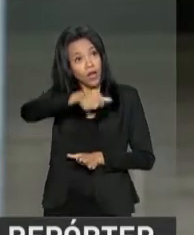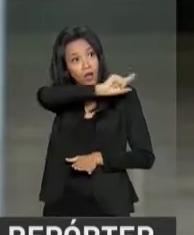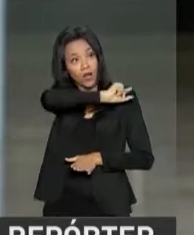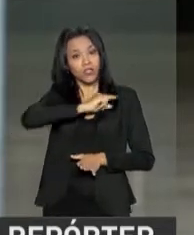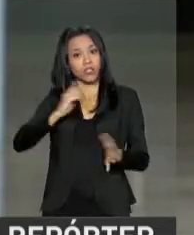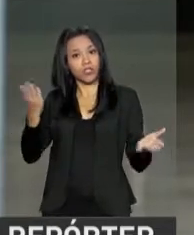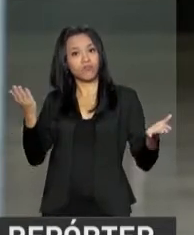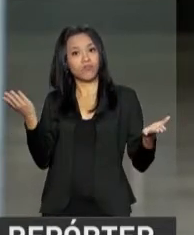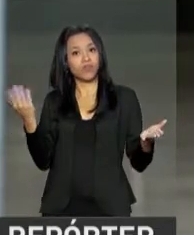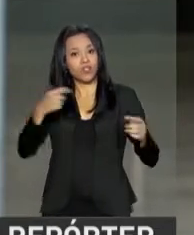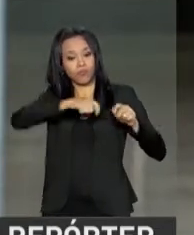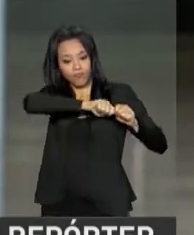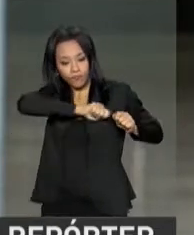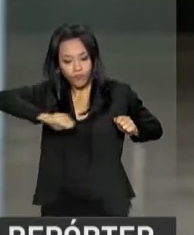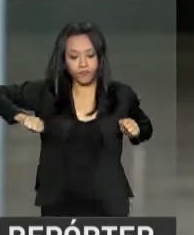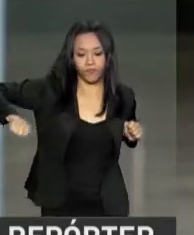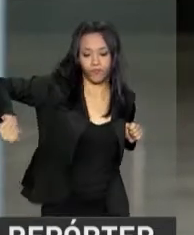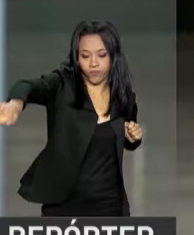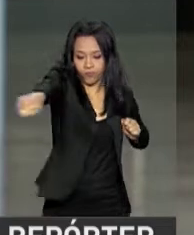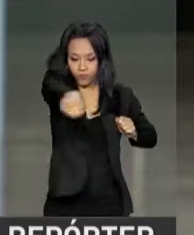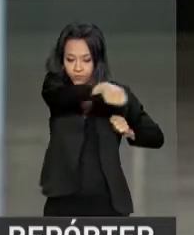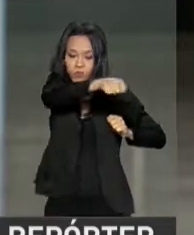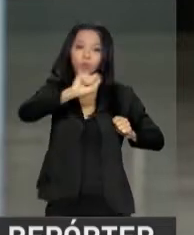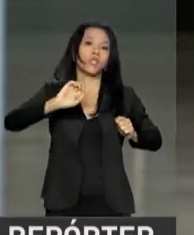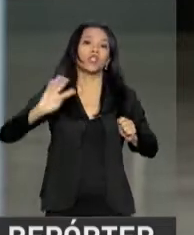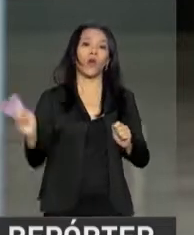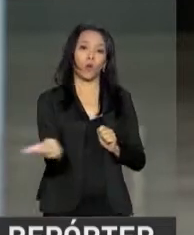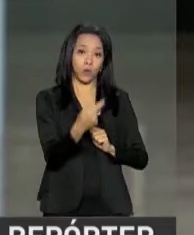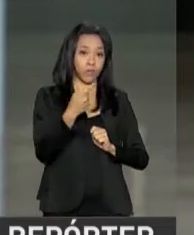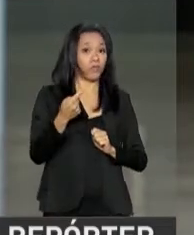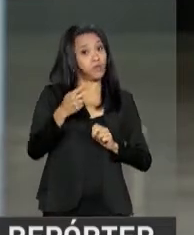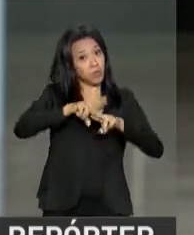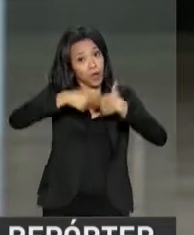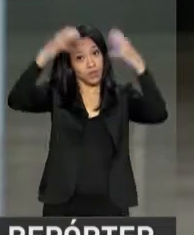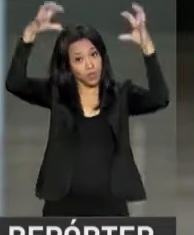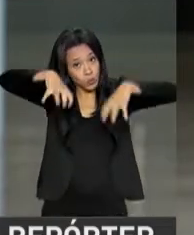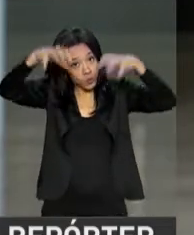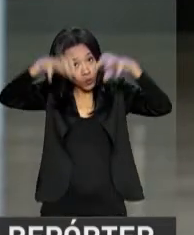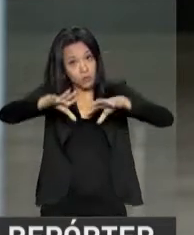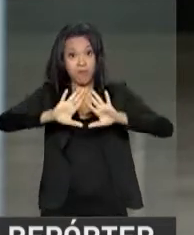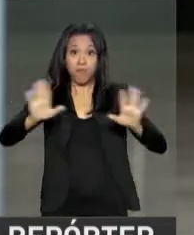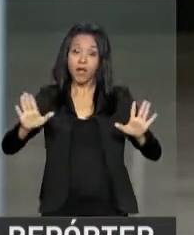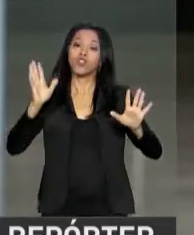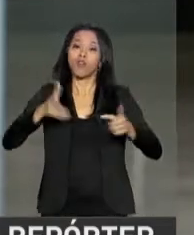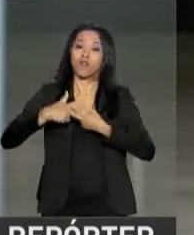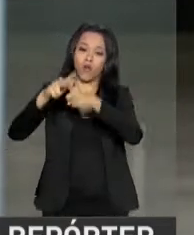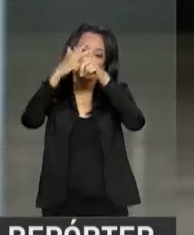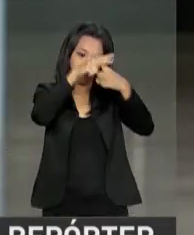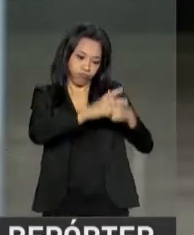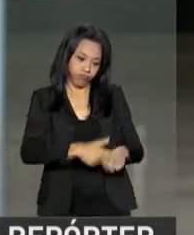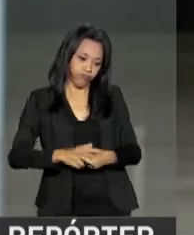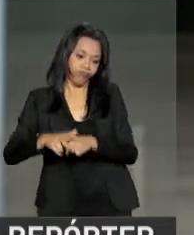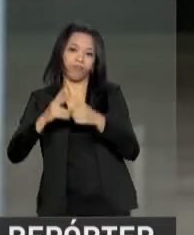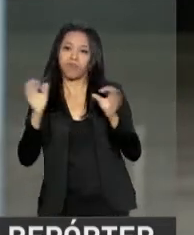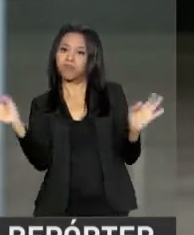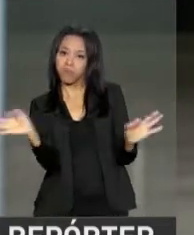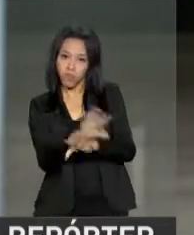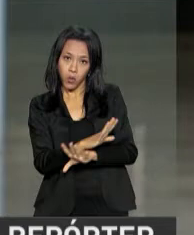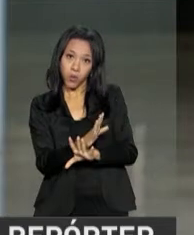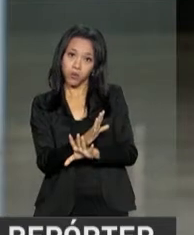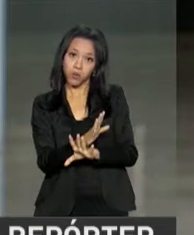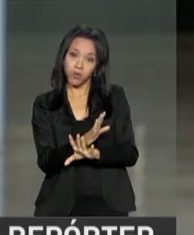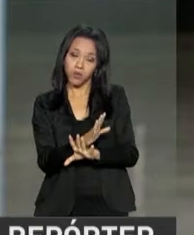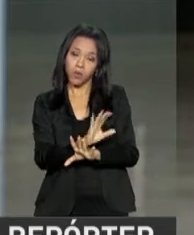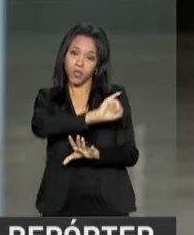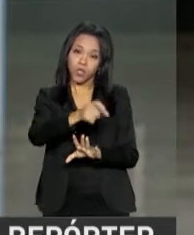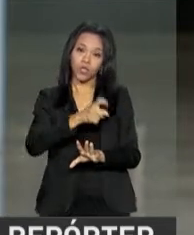em janeiro do ano passado devido a estragos causados pelas chuvas mas foi reformada e liberada no mesmo em